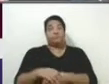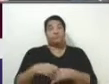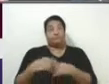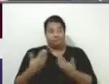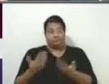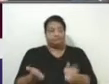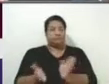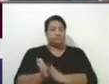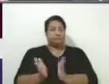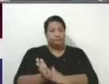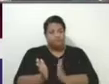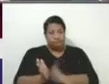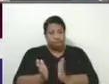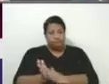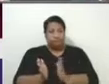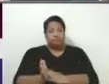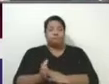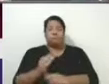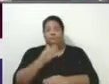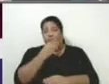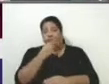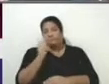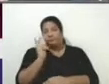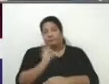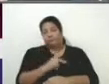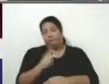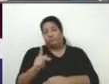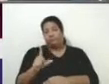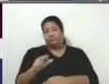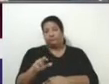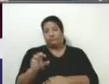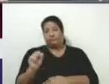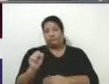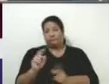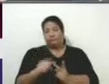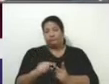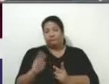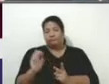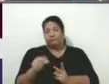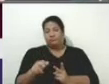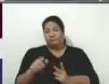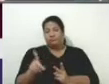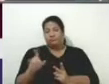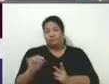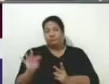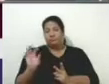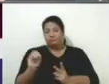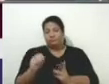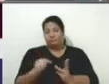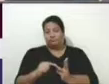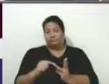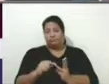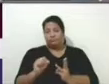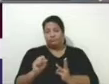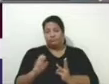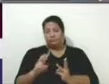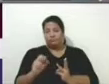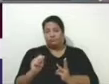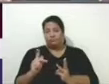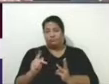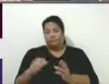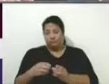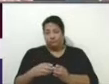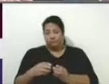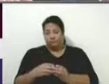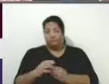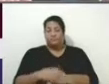ao professor Dr. José Abra, ao professor Benedito Barraveira e toda a equipe do CEVAP de Botucatu. E, nessa oportunidade,